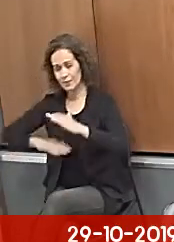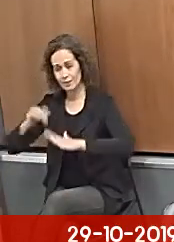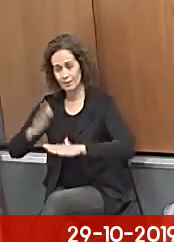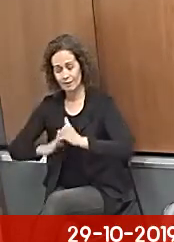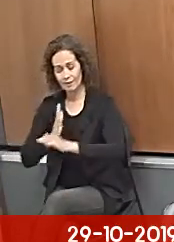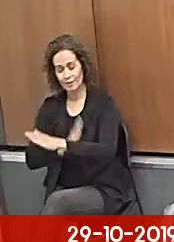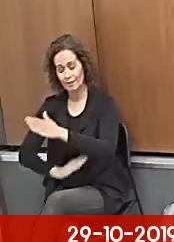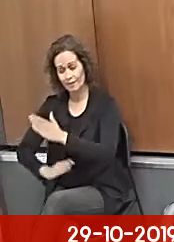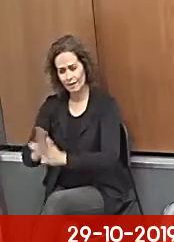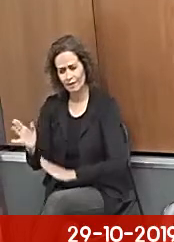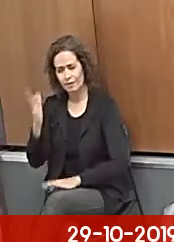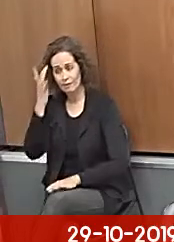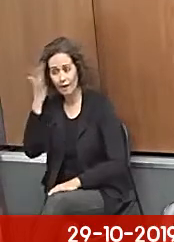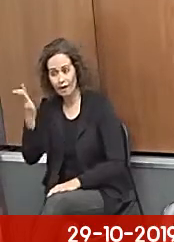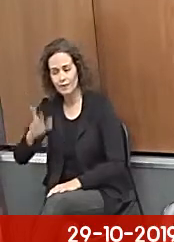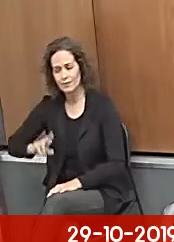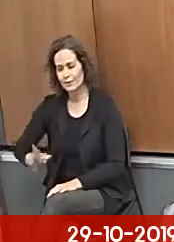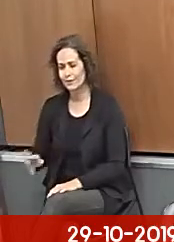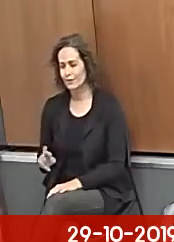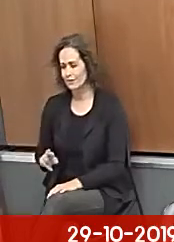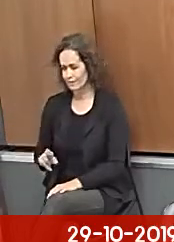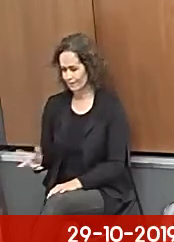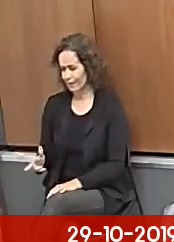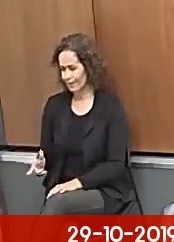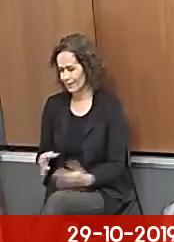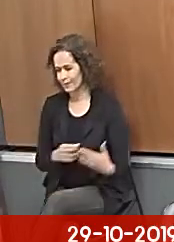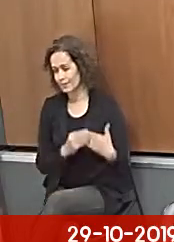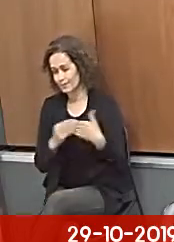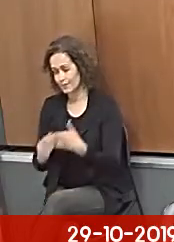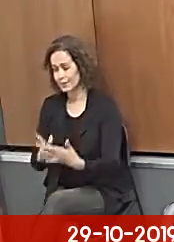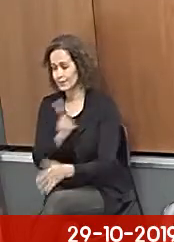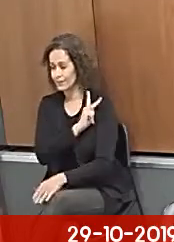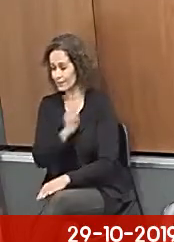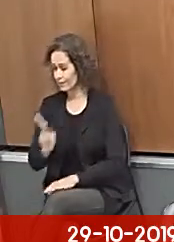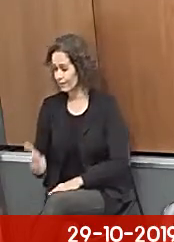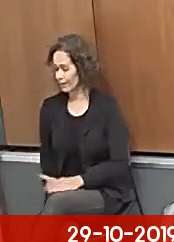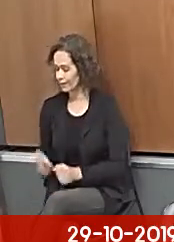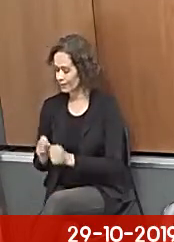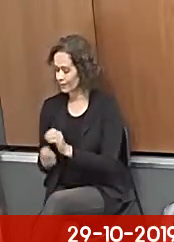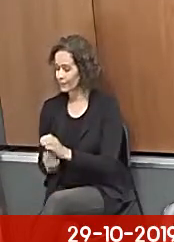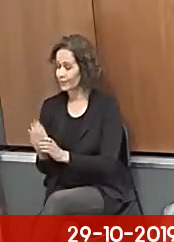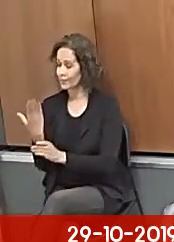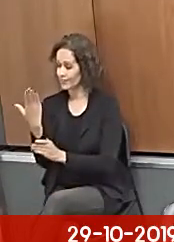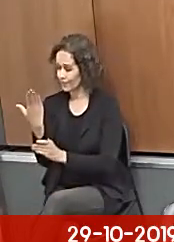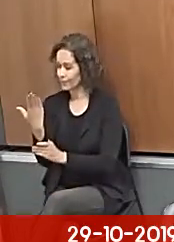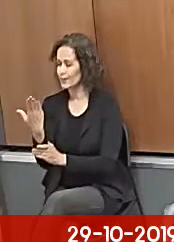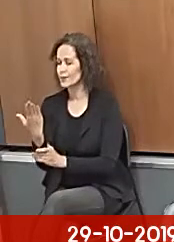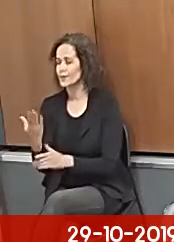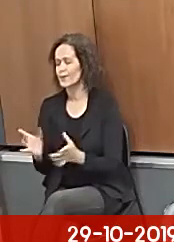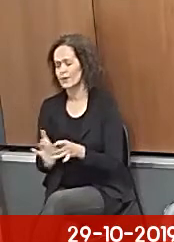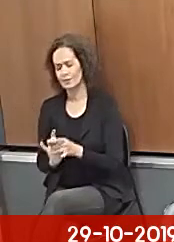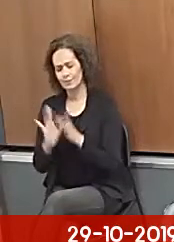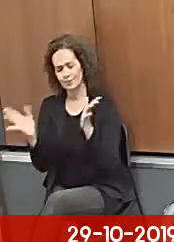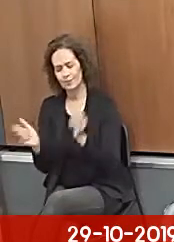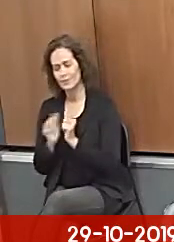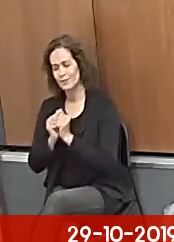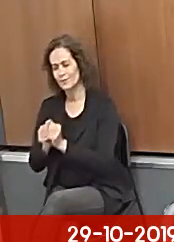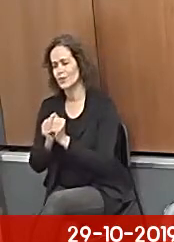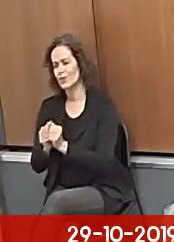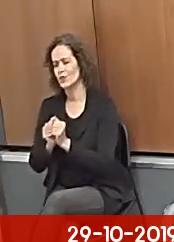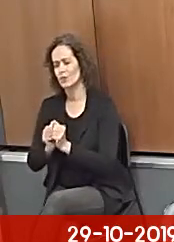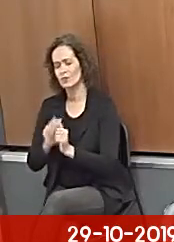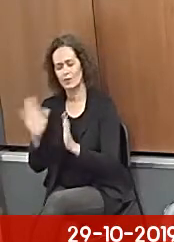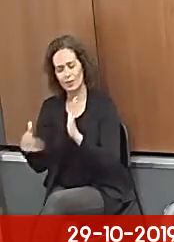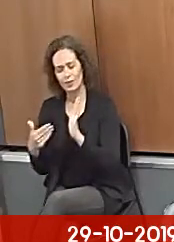fácil, né, trazer o presidente lá, fundador da entidade, E estamos à disposição. Estamos juntos lá para o que for